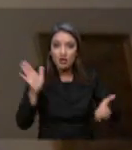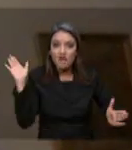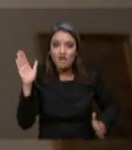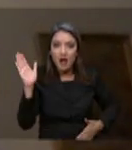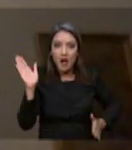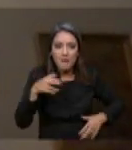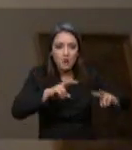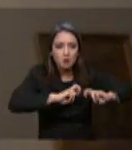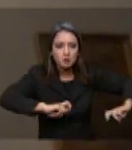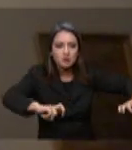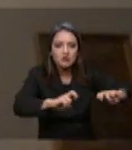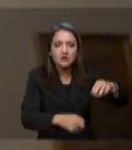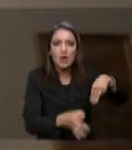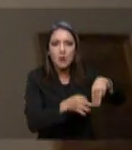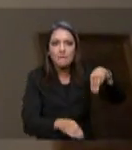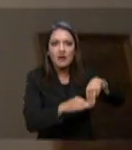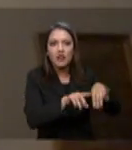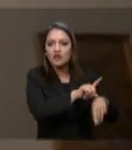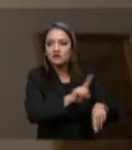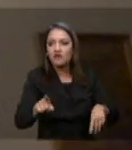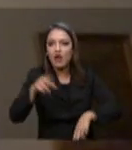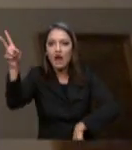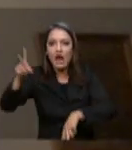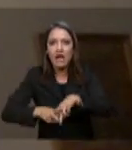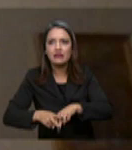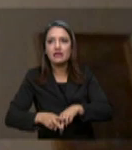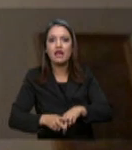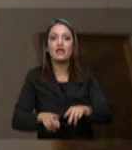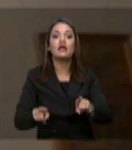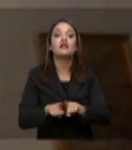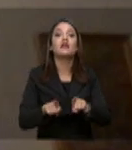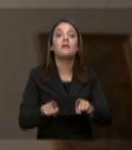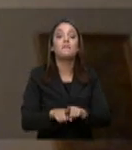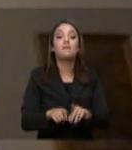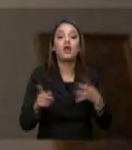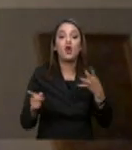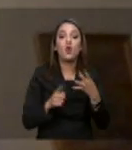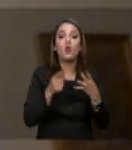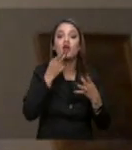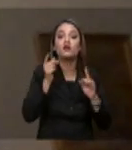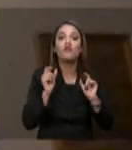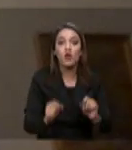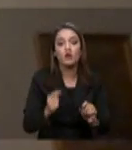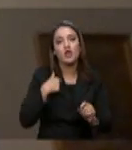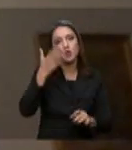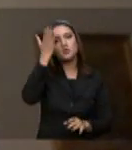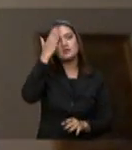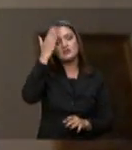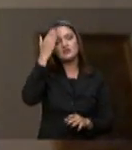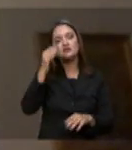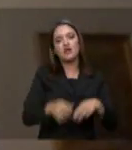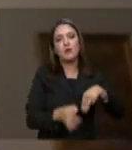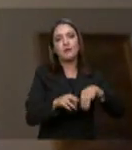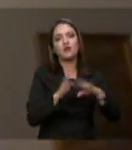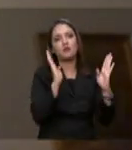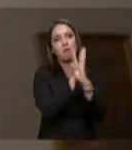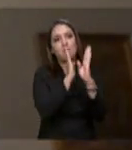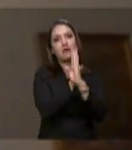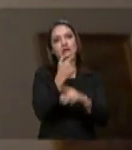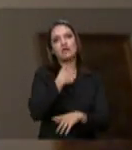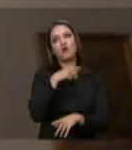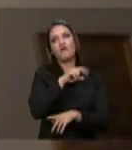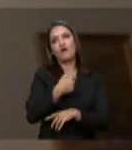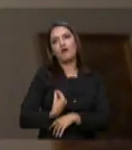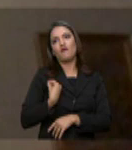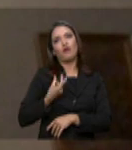pelos ministros do Supremo na cadeia quatro declaração de Clara saber que seria perseguido pelos ministros do Supremo